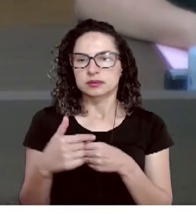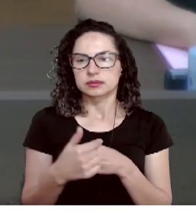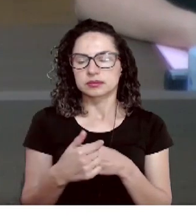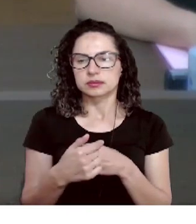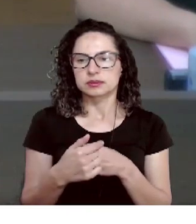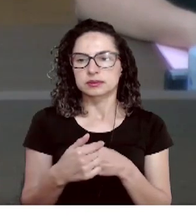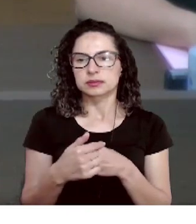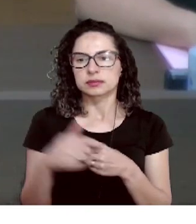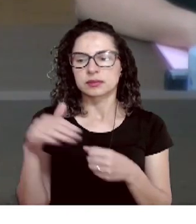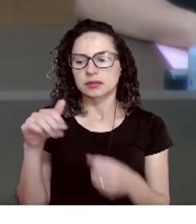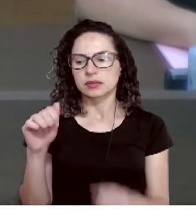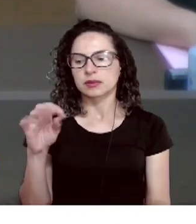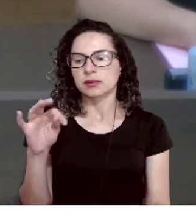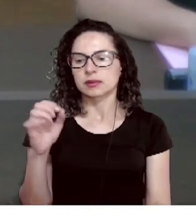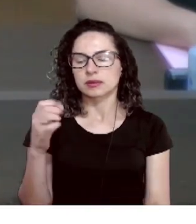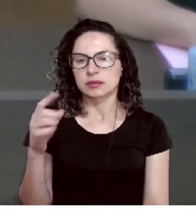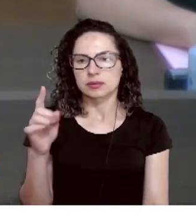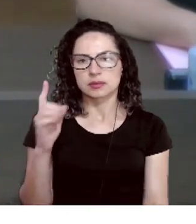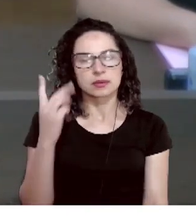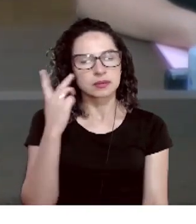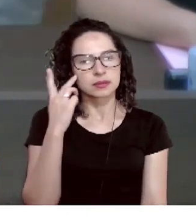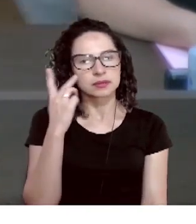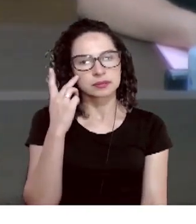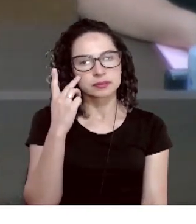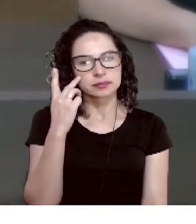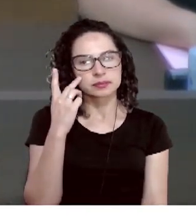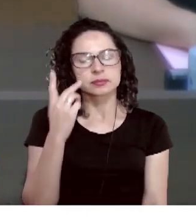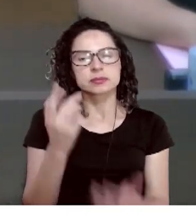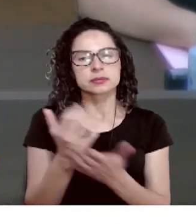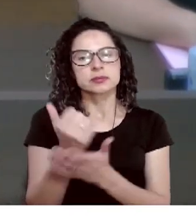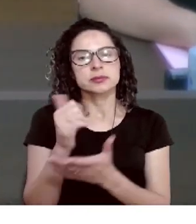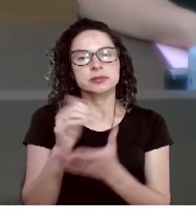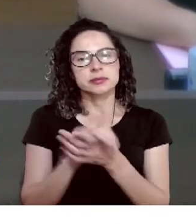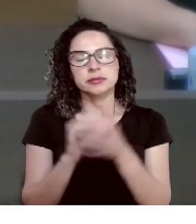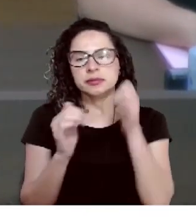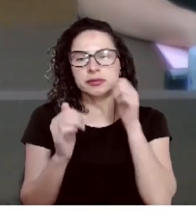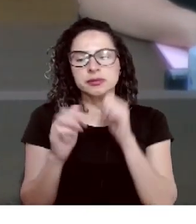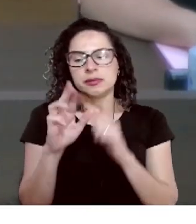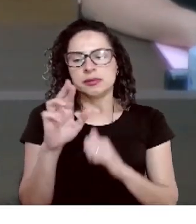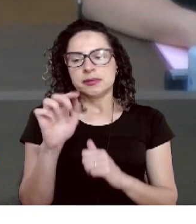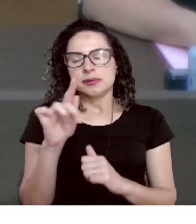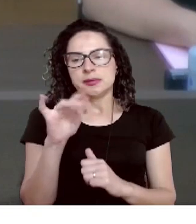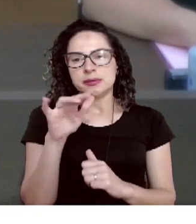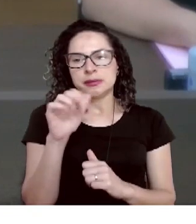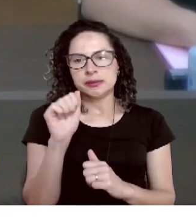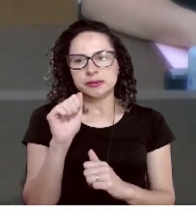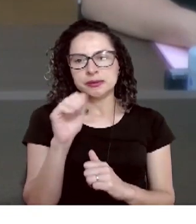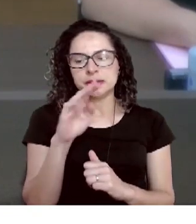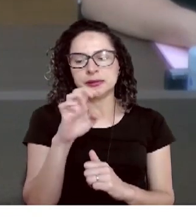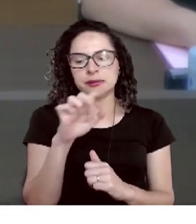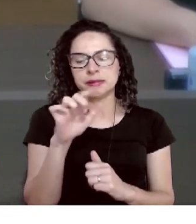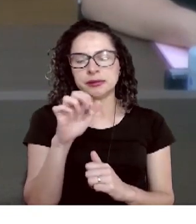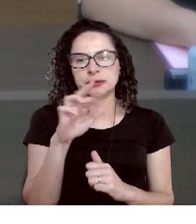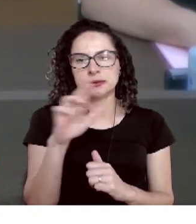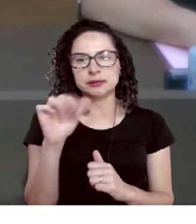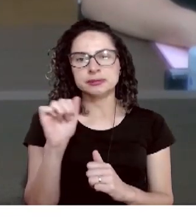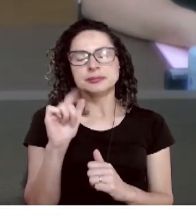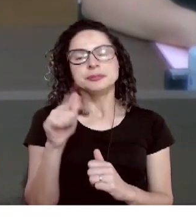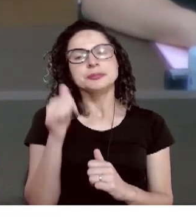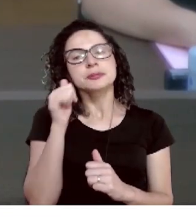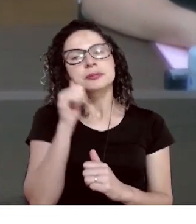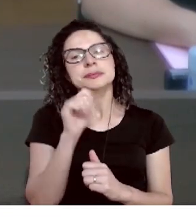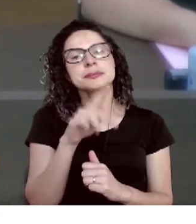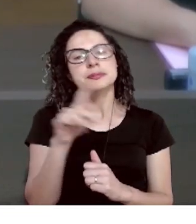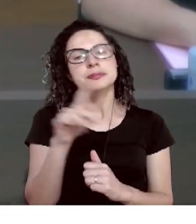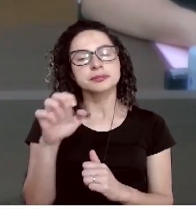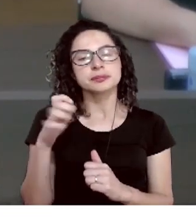Matão, estado de São Paulo. Casou-se com a senhora Regina Elizabeth Bezerra Galho, professora e ex-vereadora. O